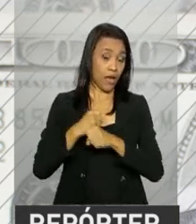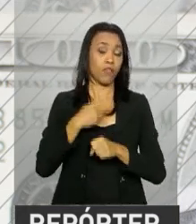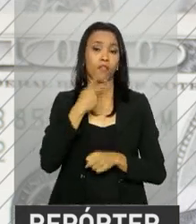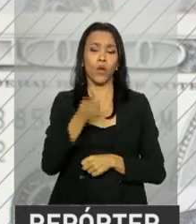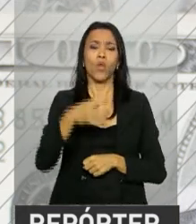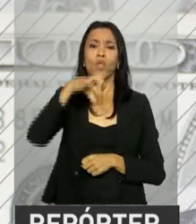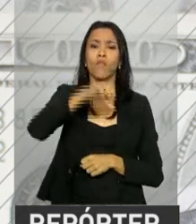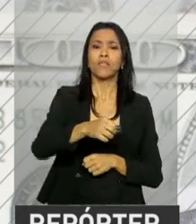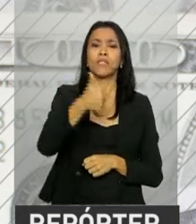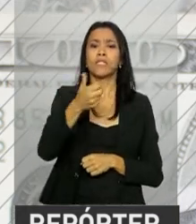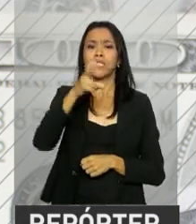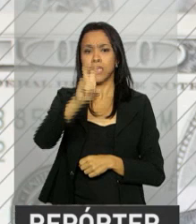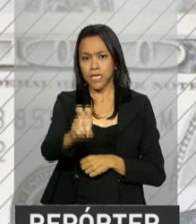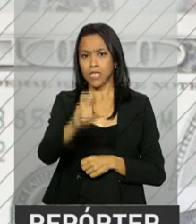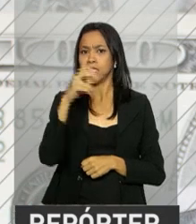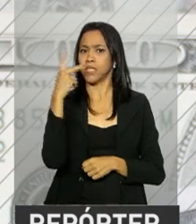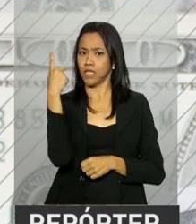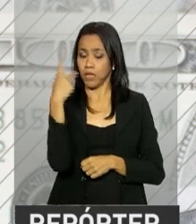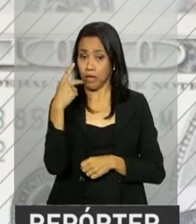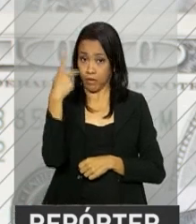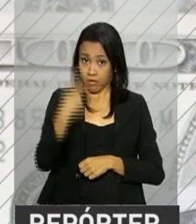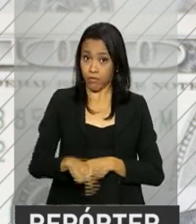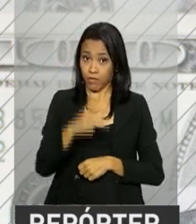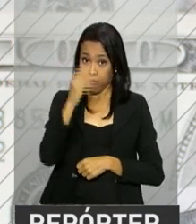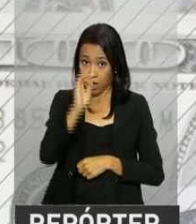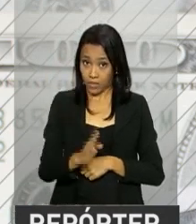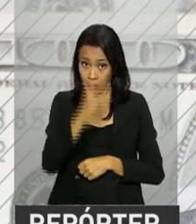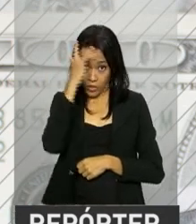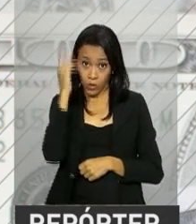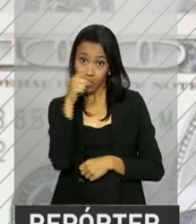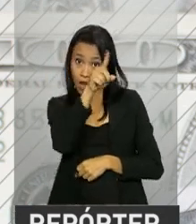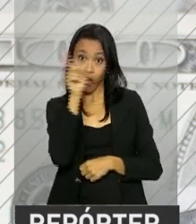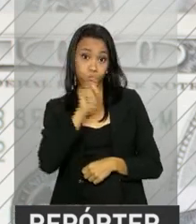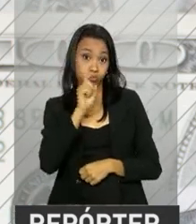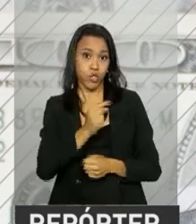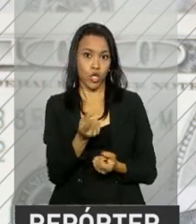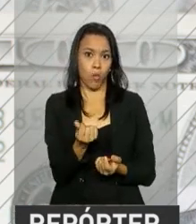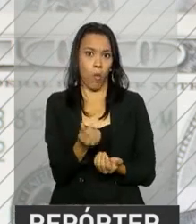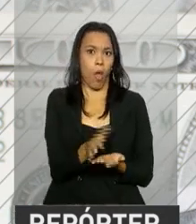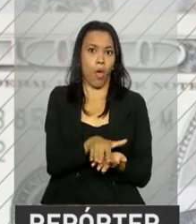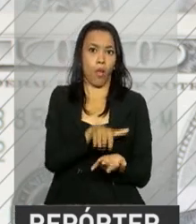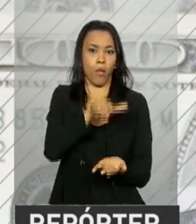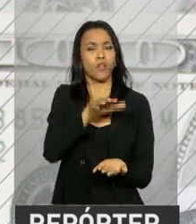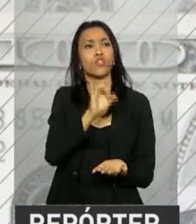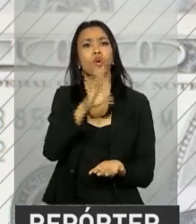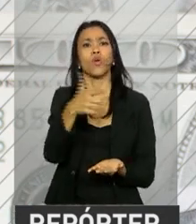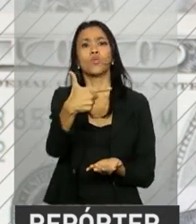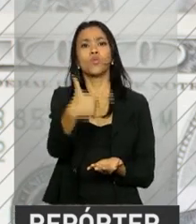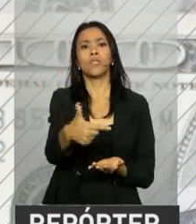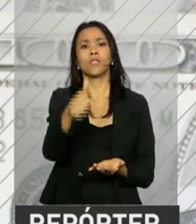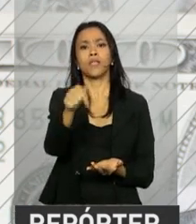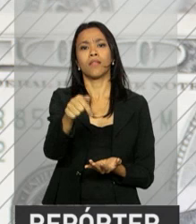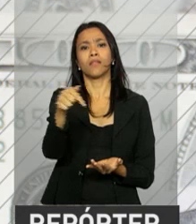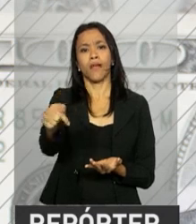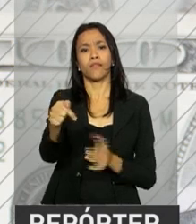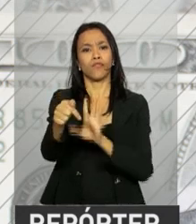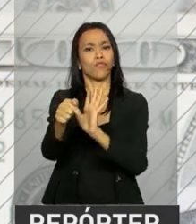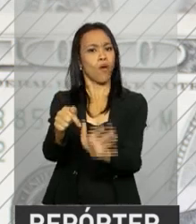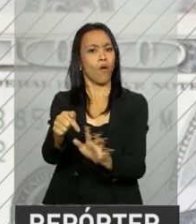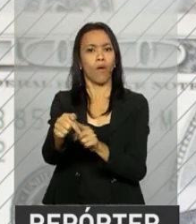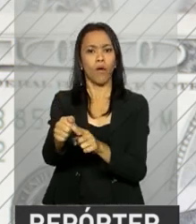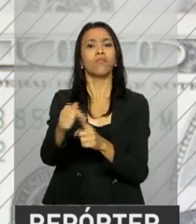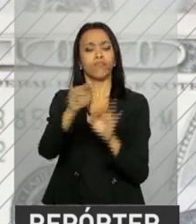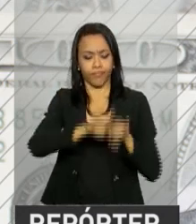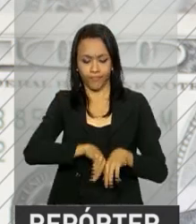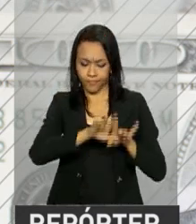915 brasileiros com rendimentos mais expressivos no país da América do Norte, apenas 277 haviam